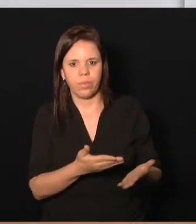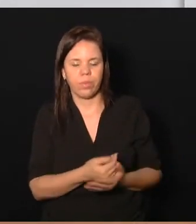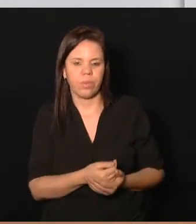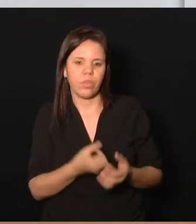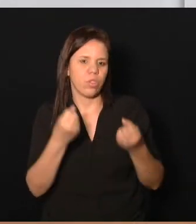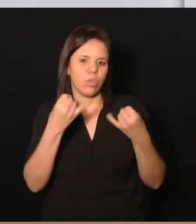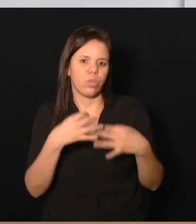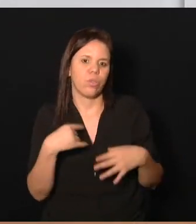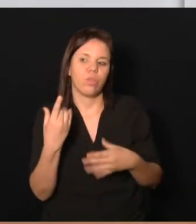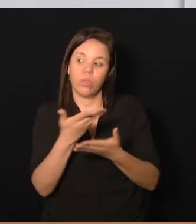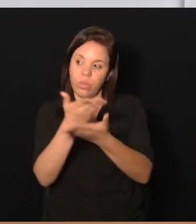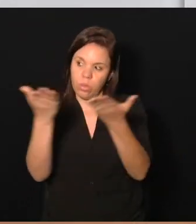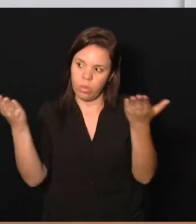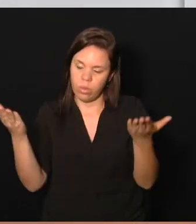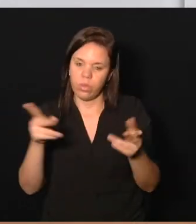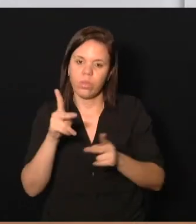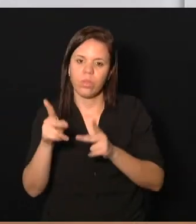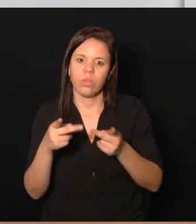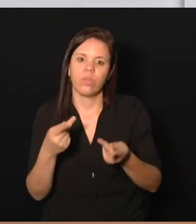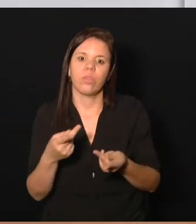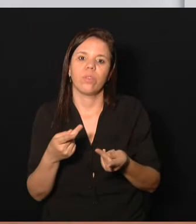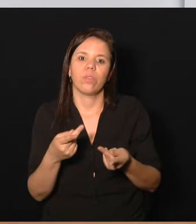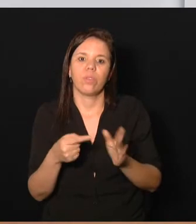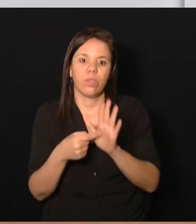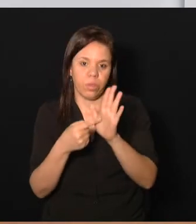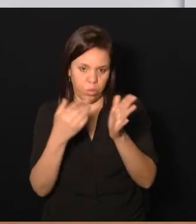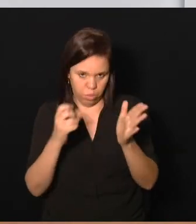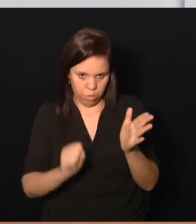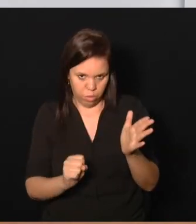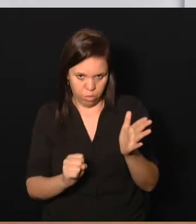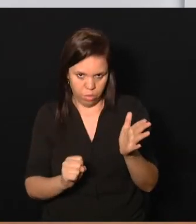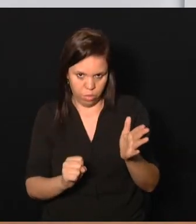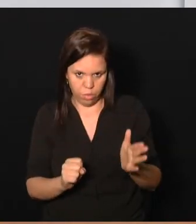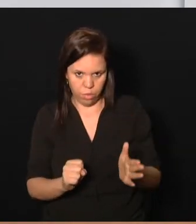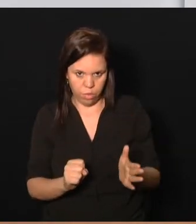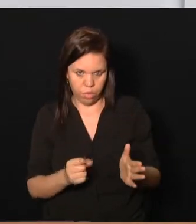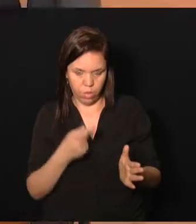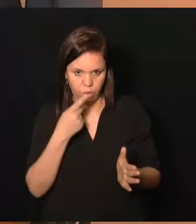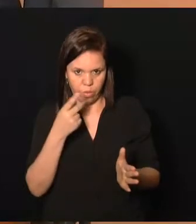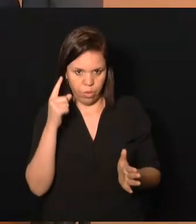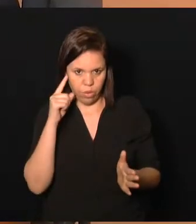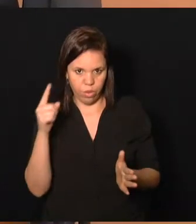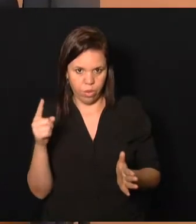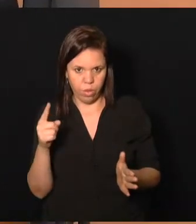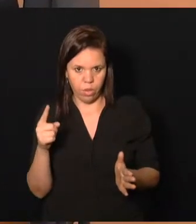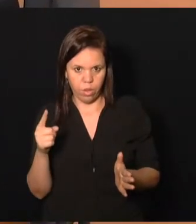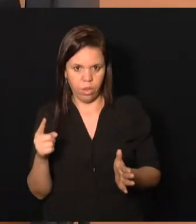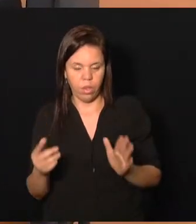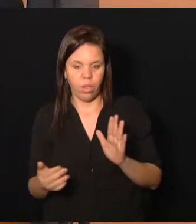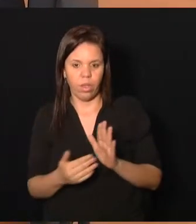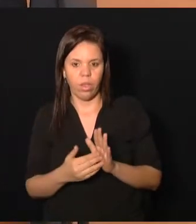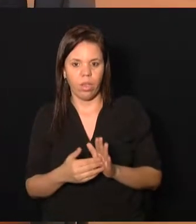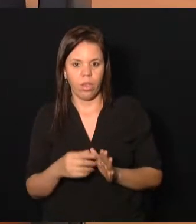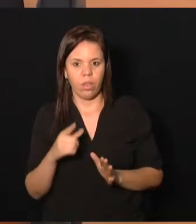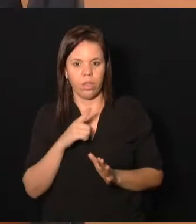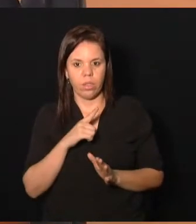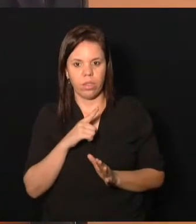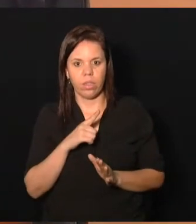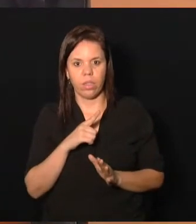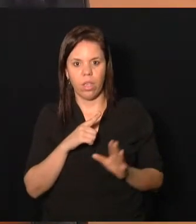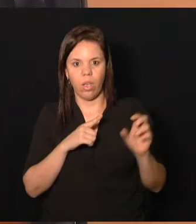contou algo para eles. Eu vou te expor aqui, posso? Data máxima vênia, ele já tem